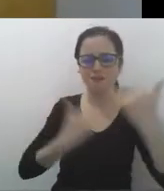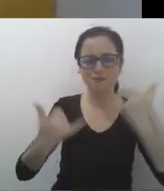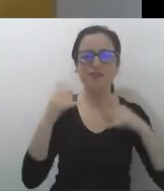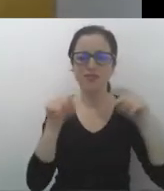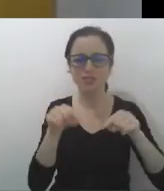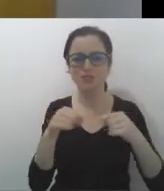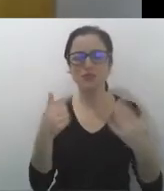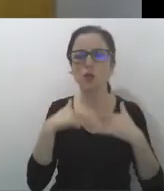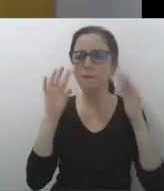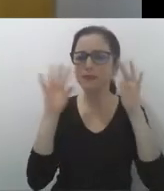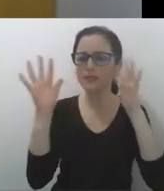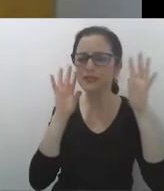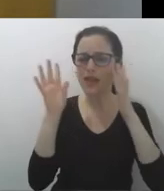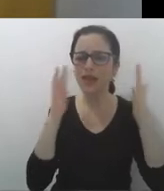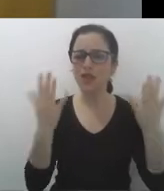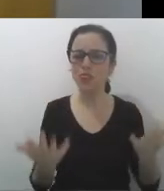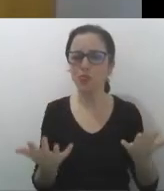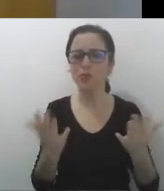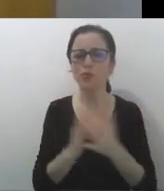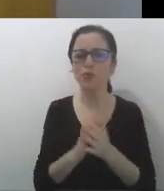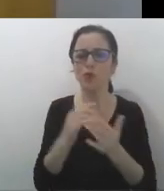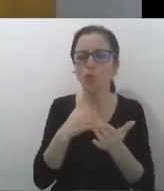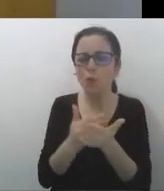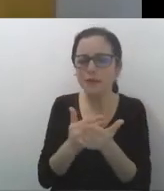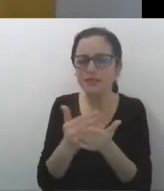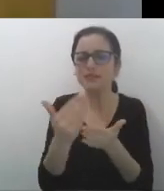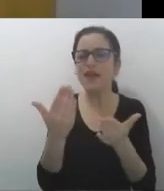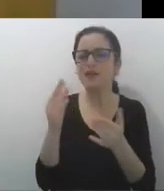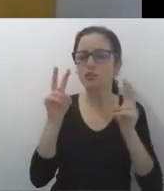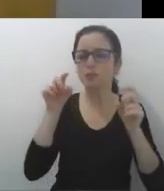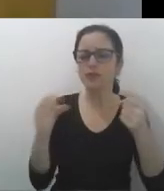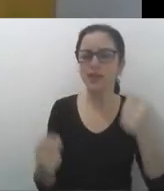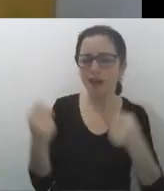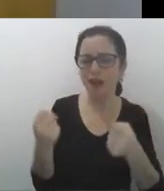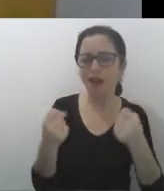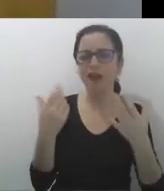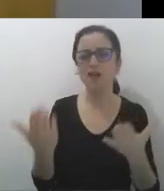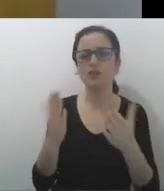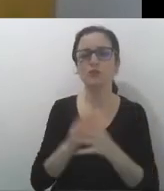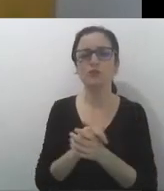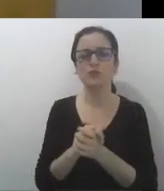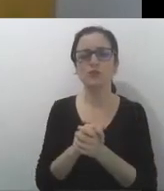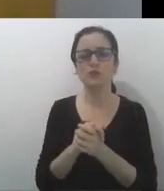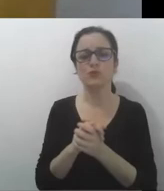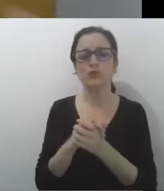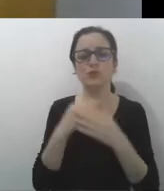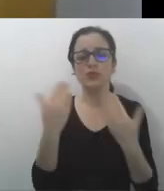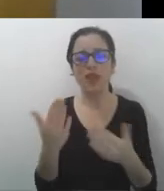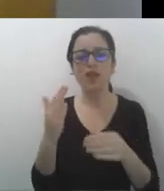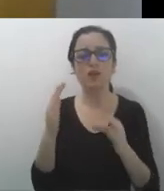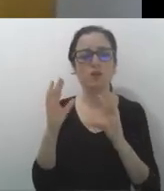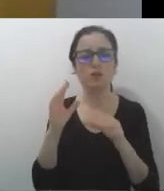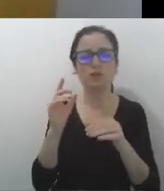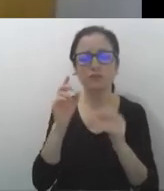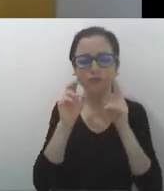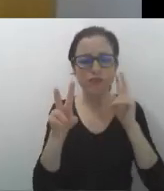né? Então, eu fico pensando o que foi essa introdução desse veículo, né? Diante